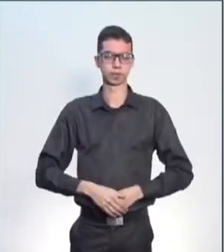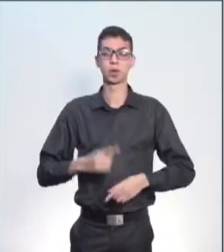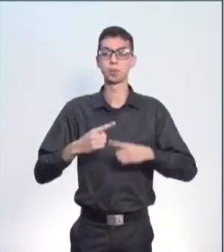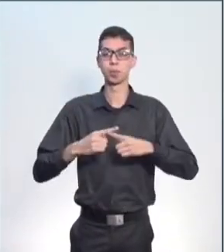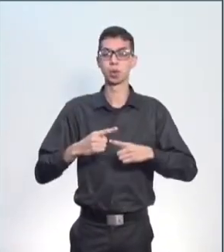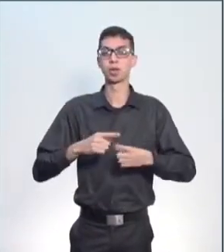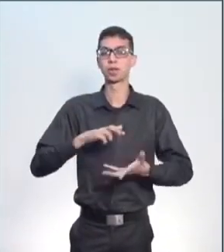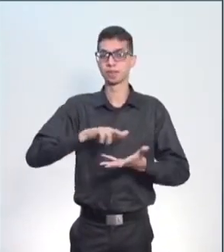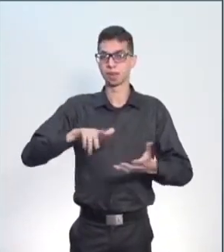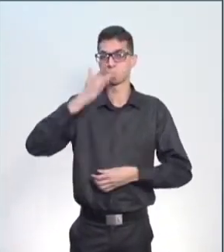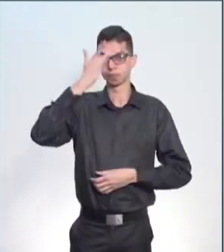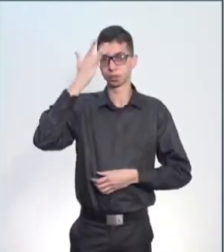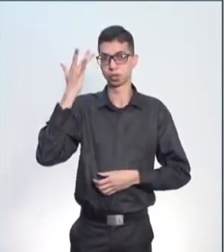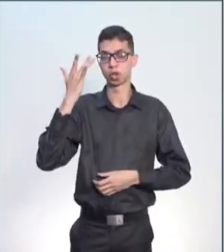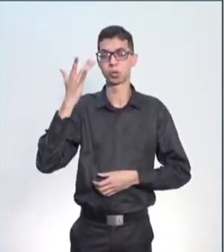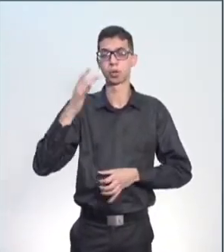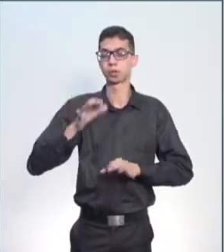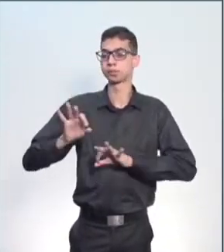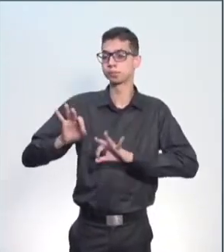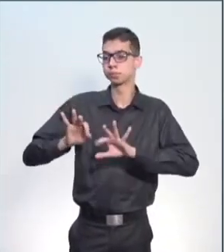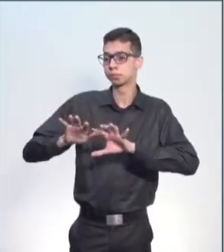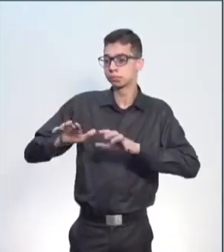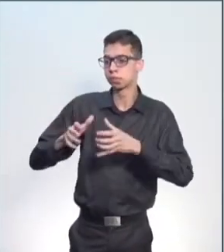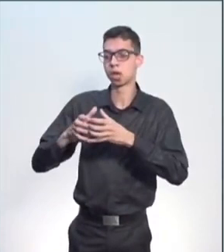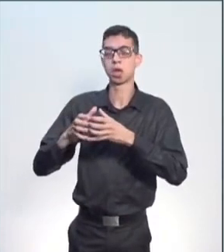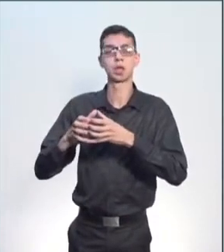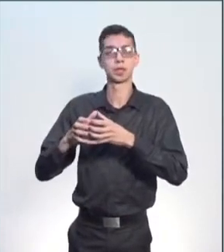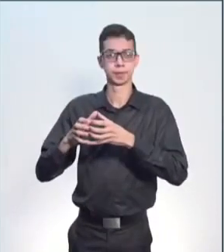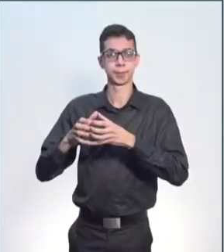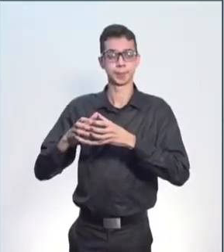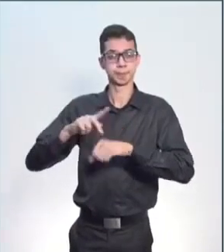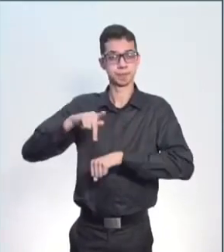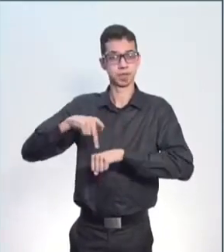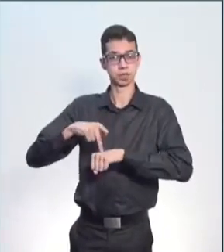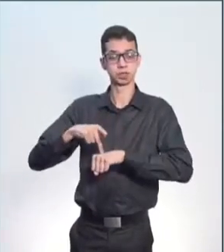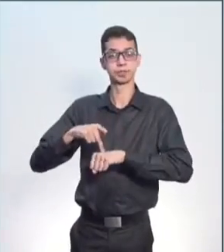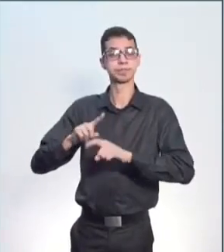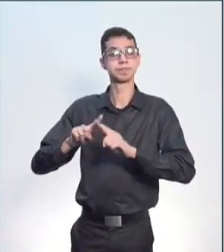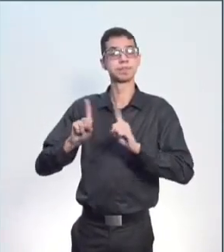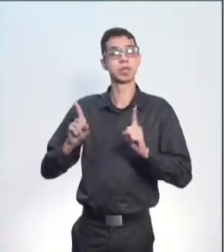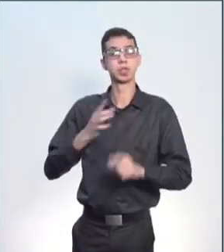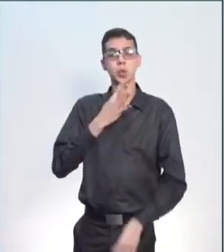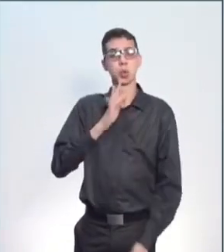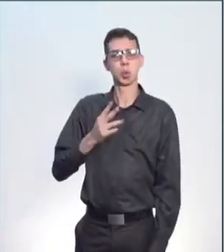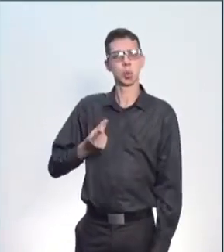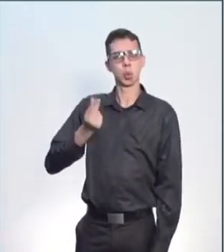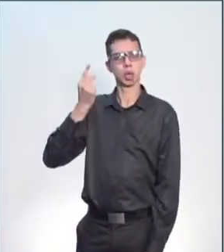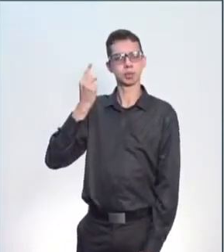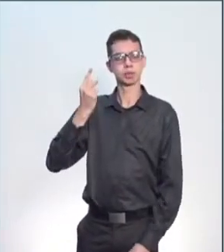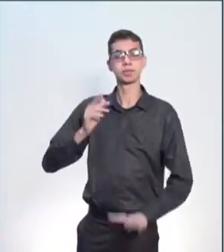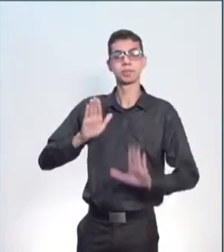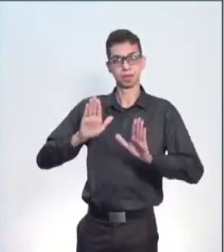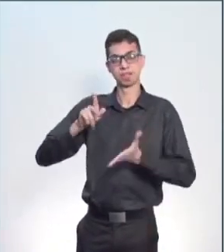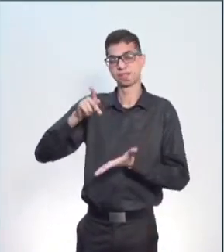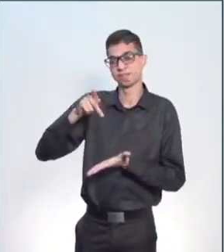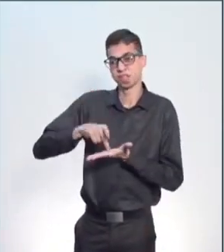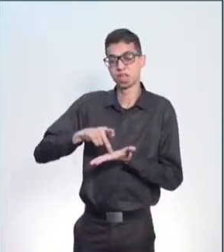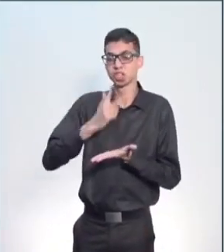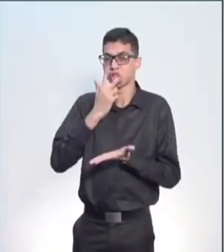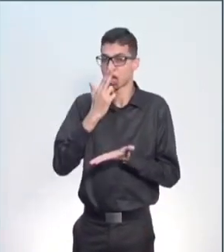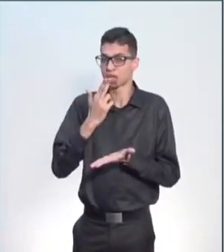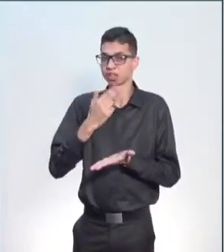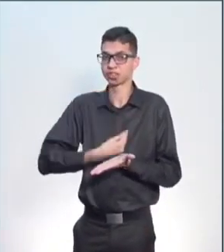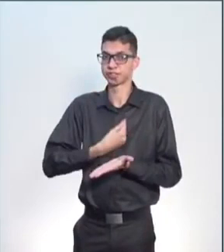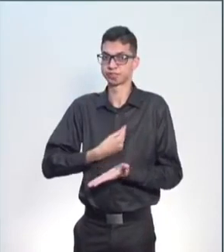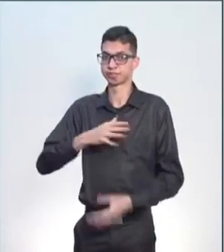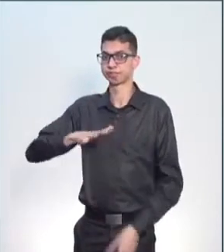repúblicas e principados, jamais vistos ou conhecidos, como tendo realmente existido. Em verdade, há